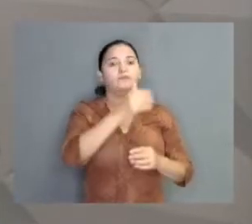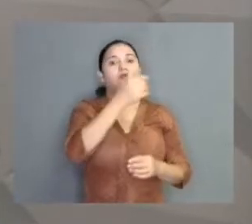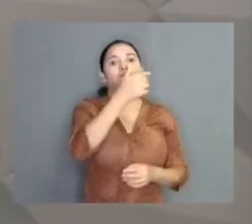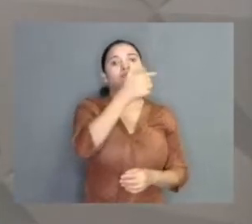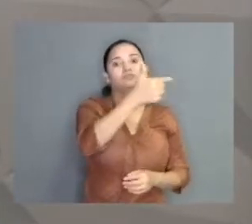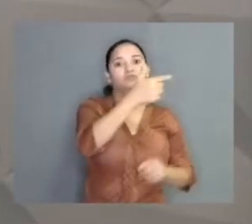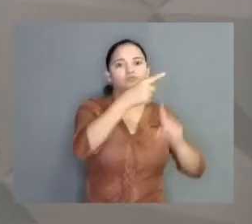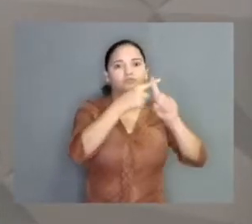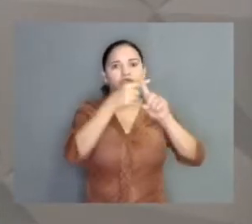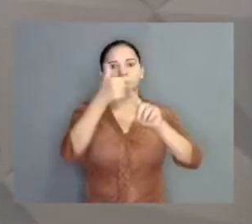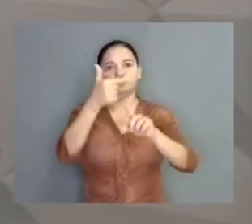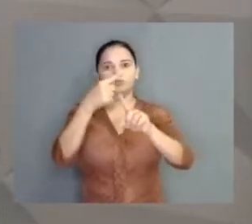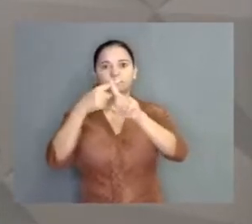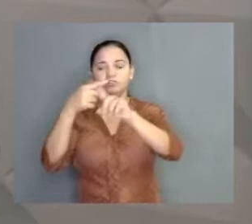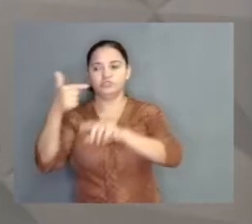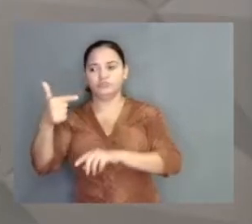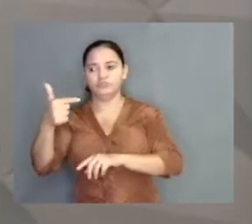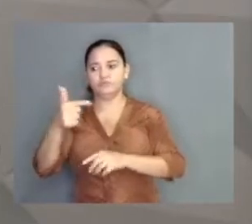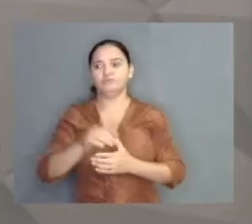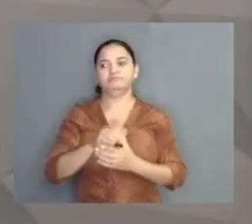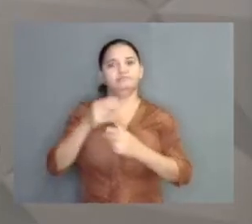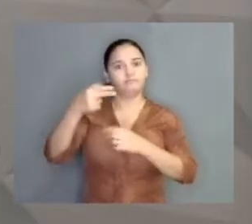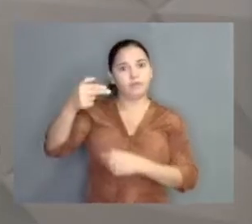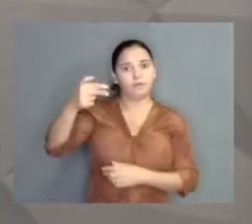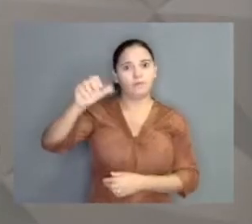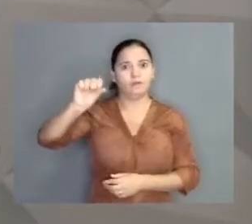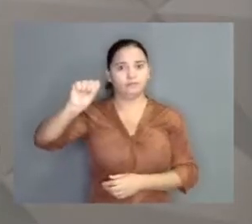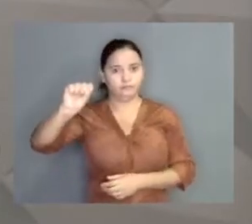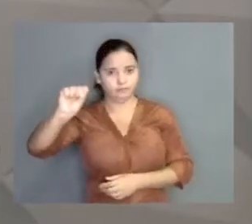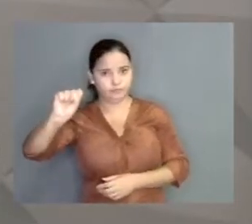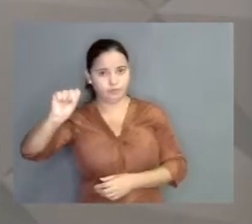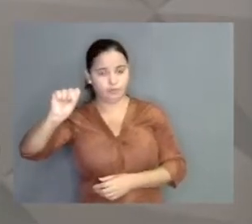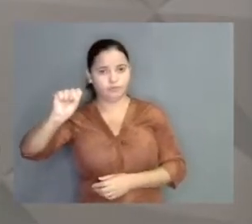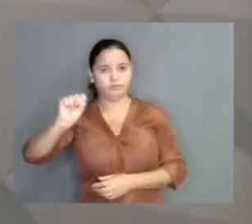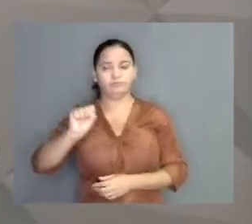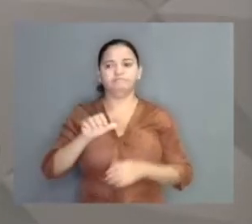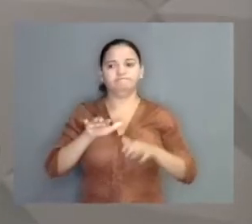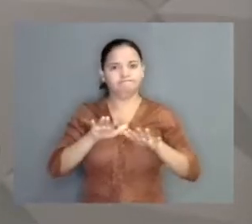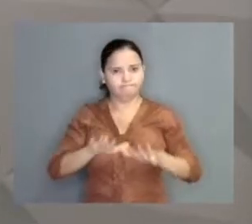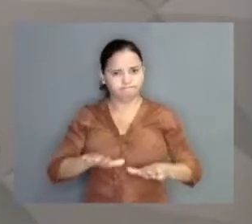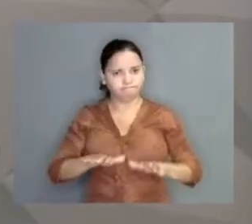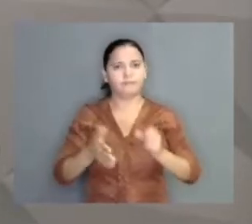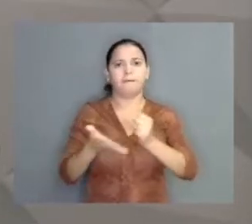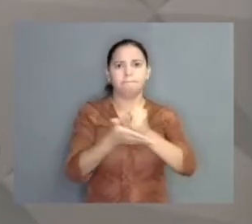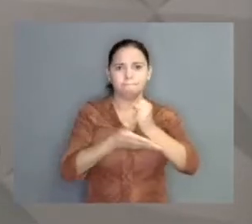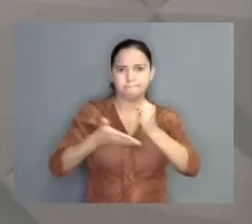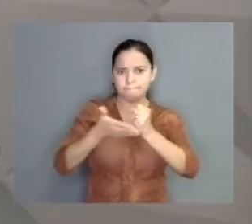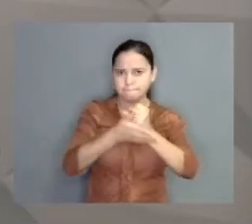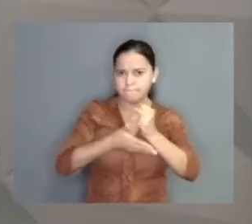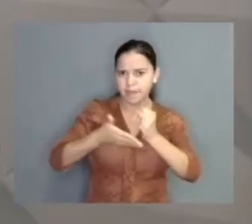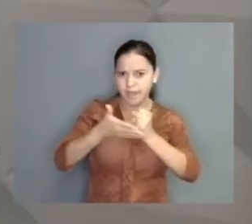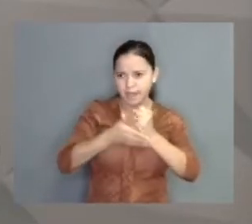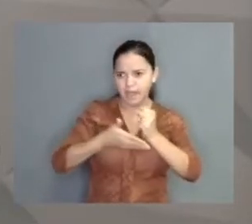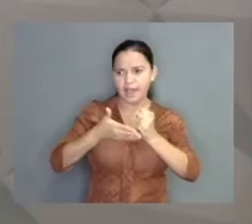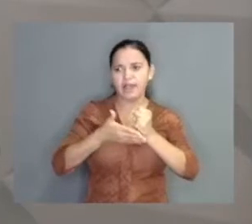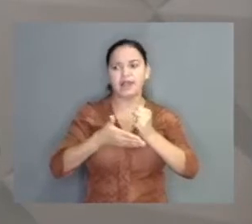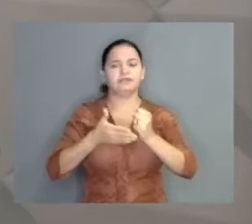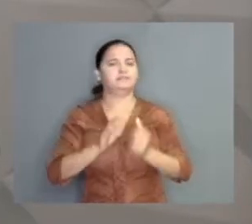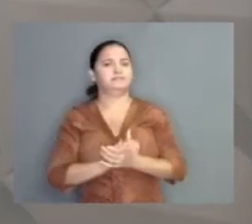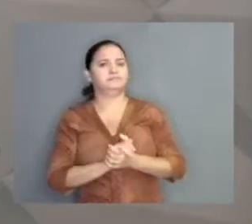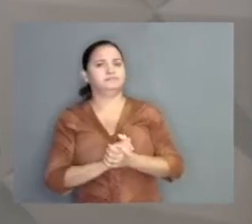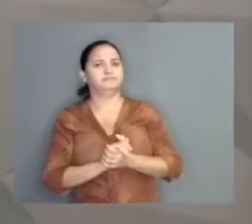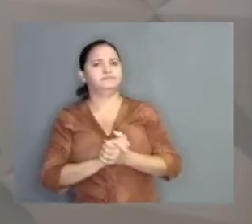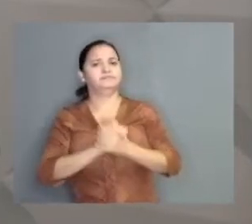vezes 2, 8. Então, tranquilo, nossa basezinha, nosso expoente, nossa potência, que é o